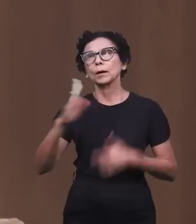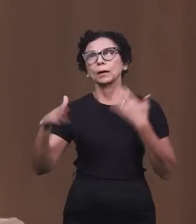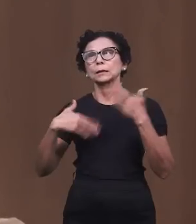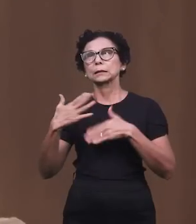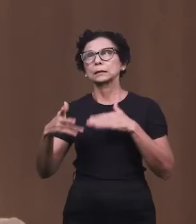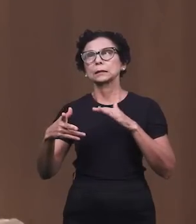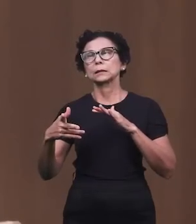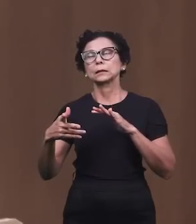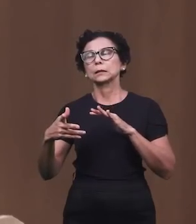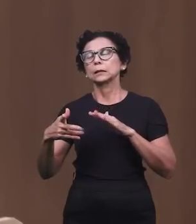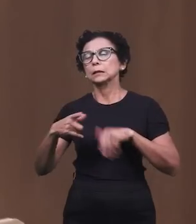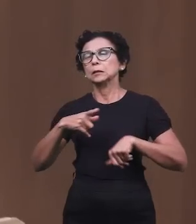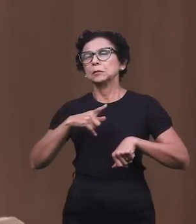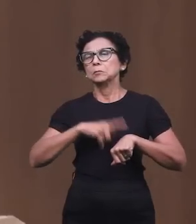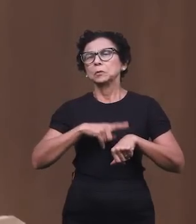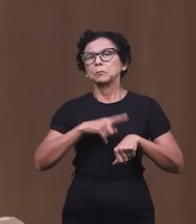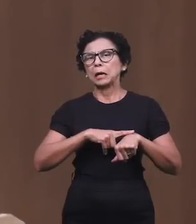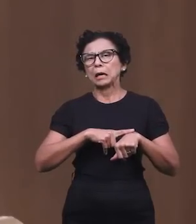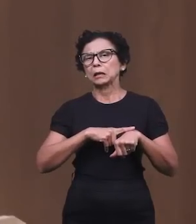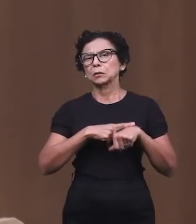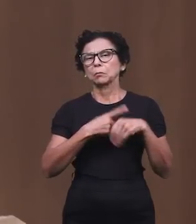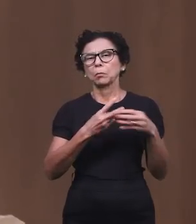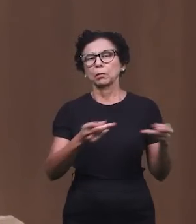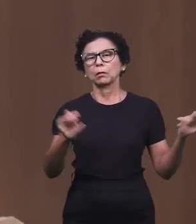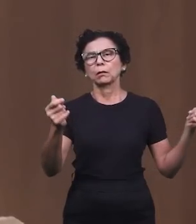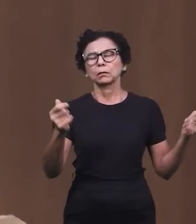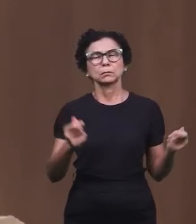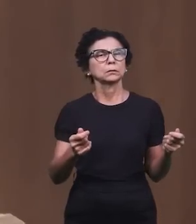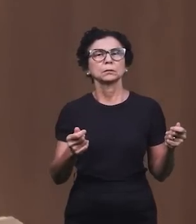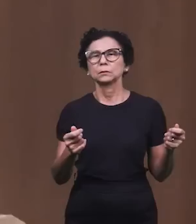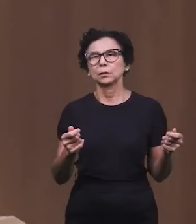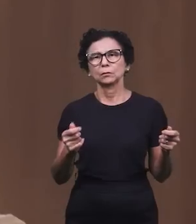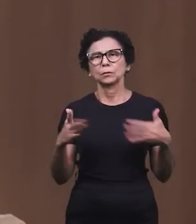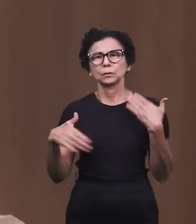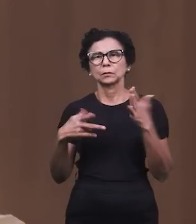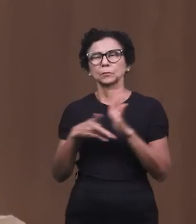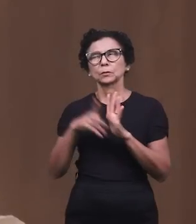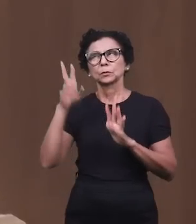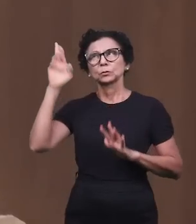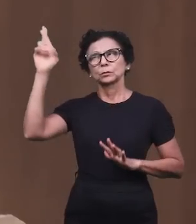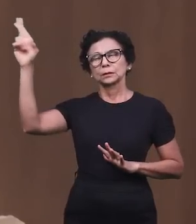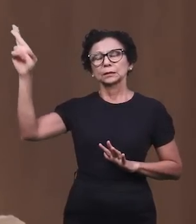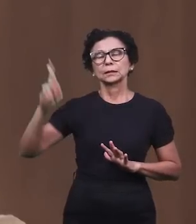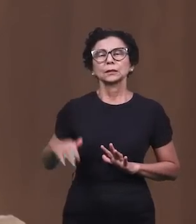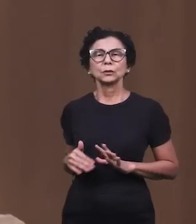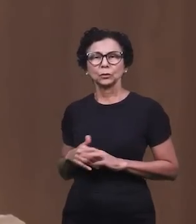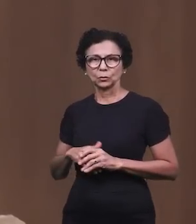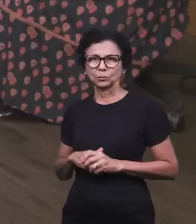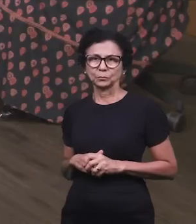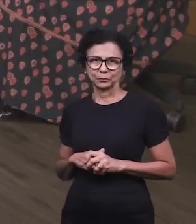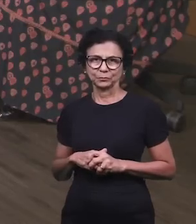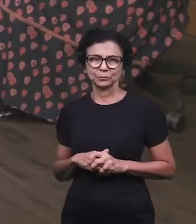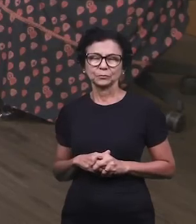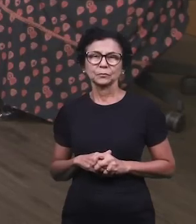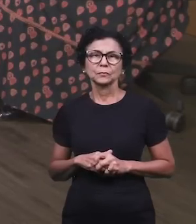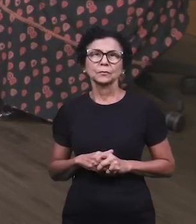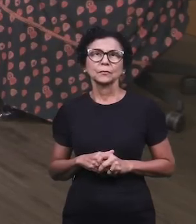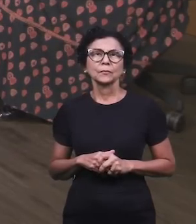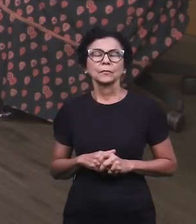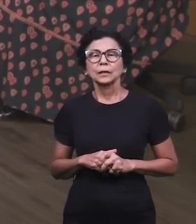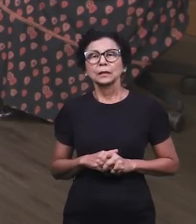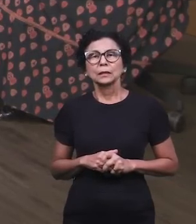é preservar um sentimento, porque não é um sentimento, é uma operação do Espírito Santo de Deus na nossa vida.